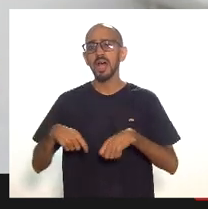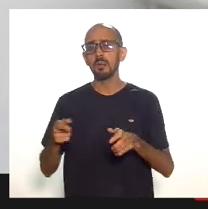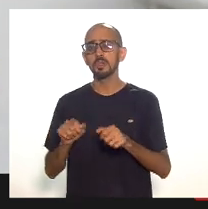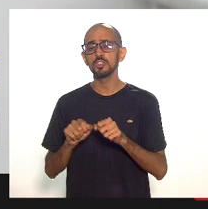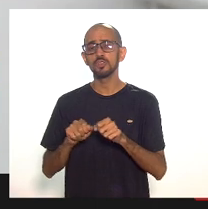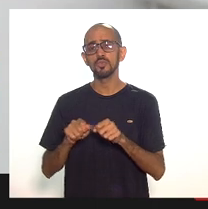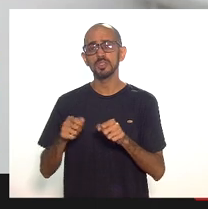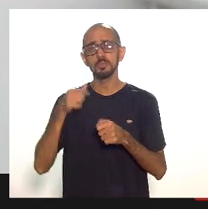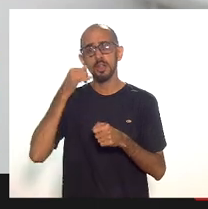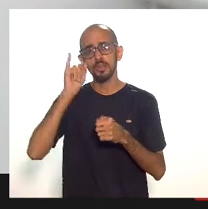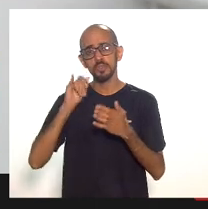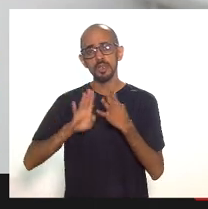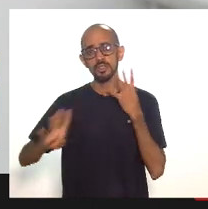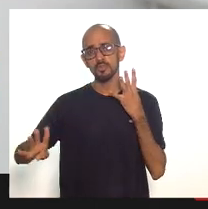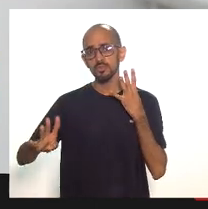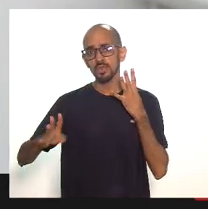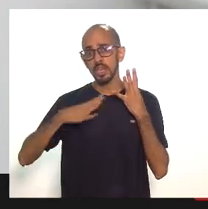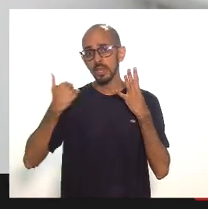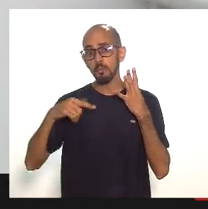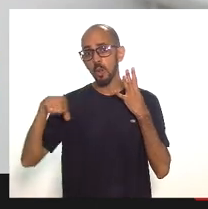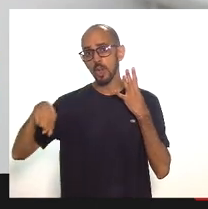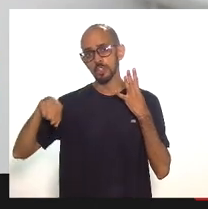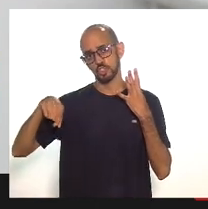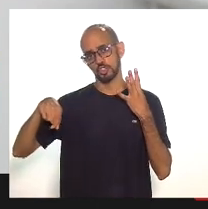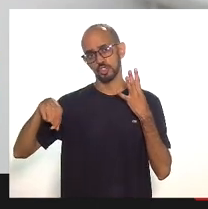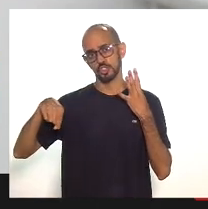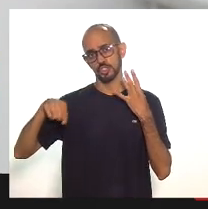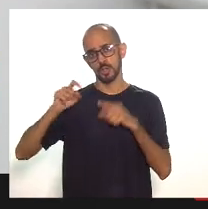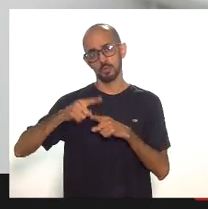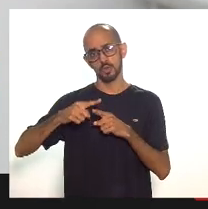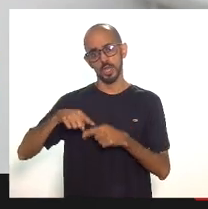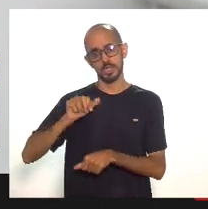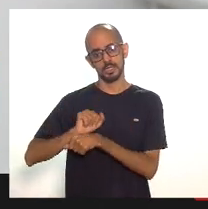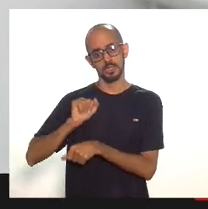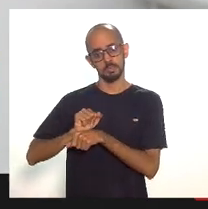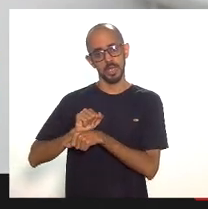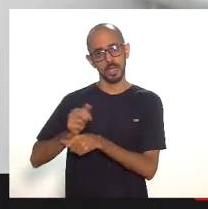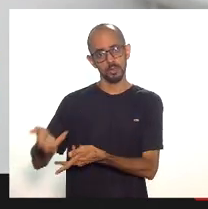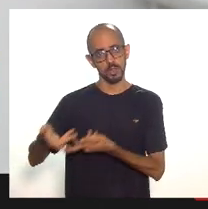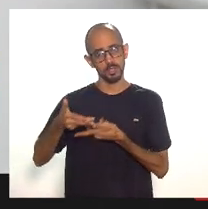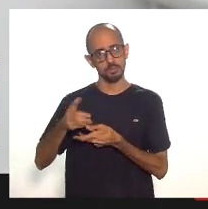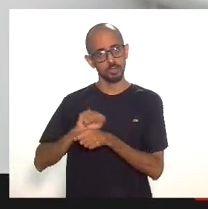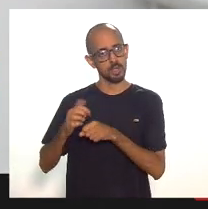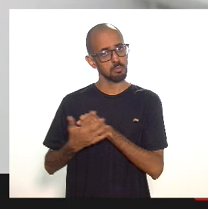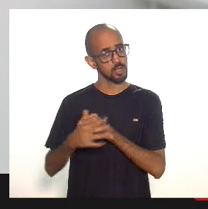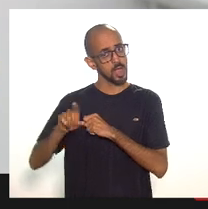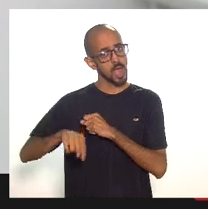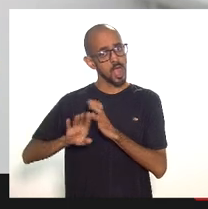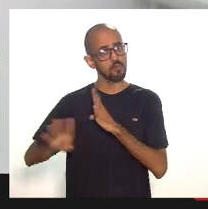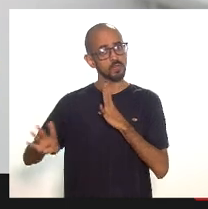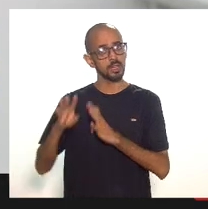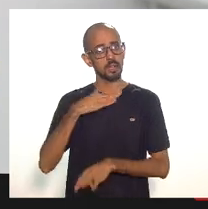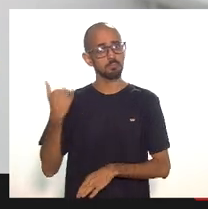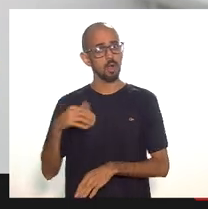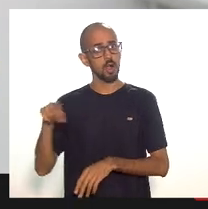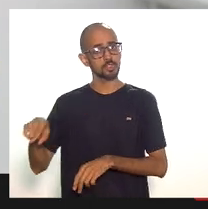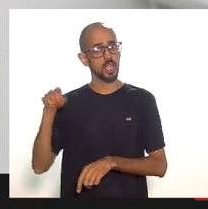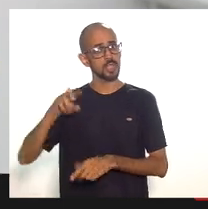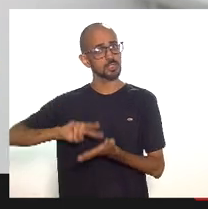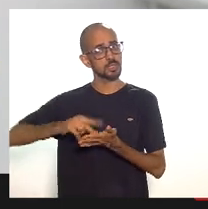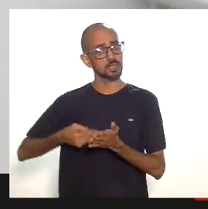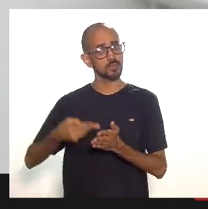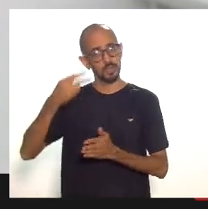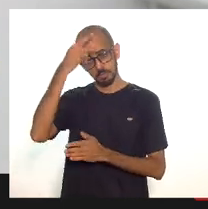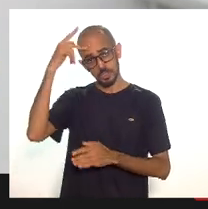evitar essa fila, que é a fila da morte? A fila de espera de atendimento para a Covid é a fila da morte, que significa pacientes que estão